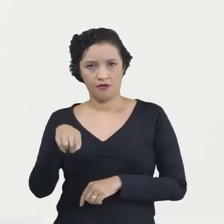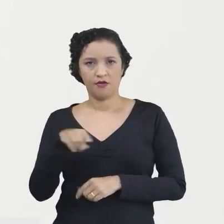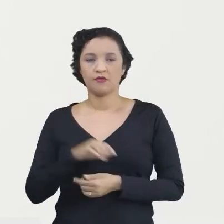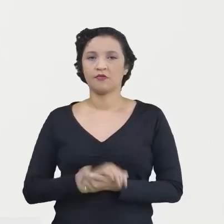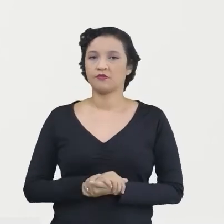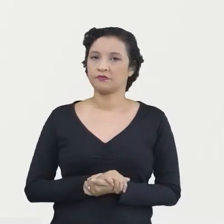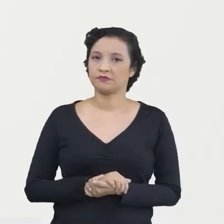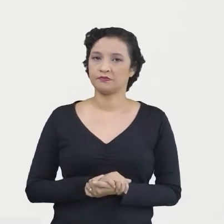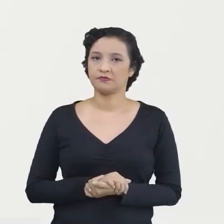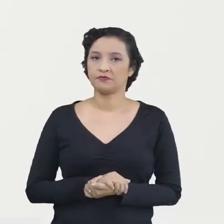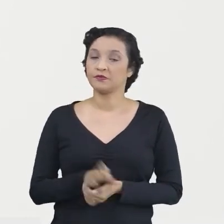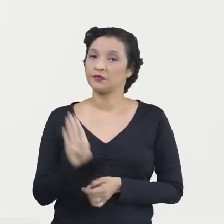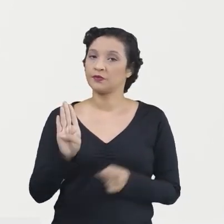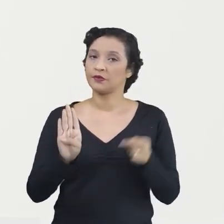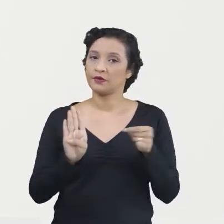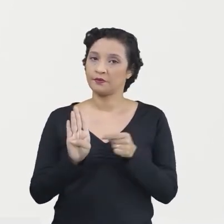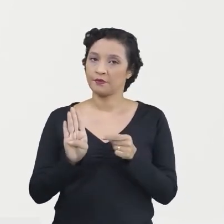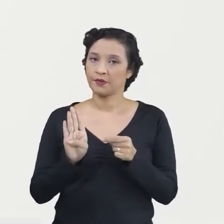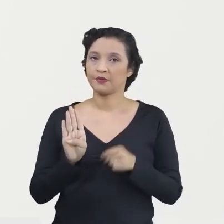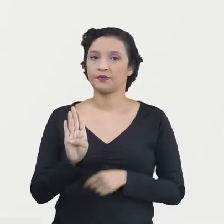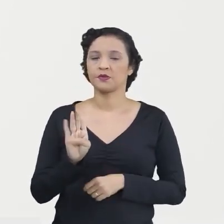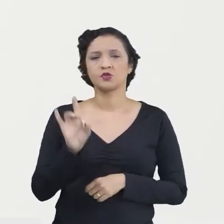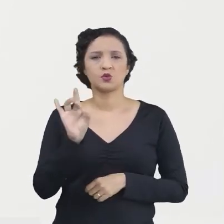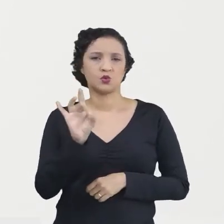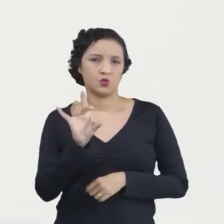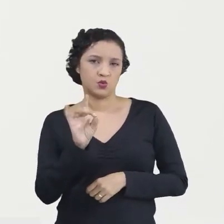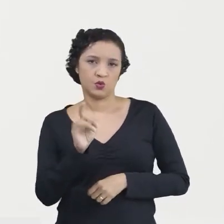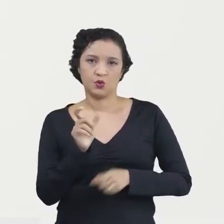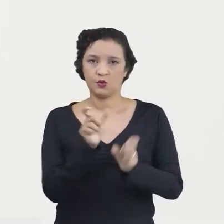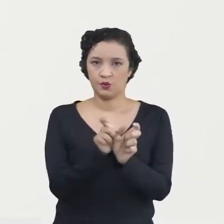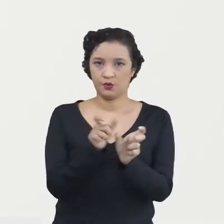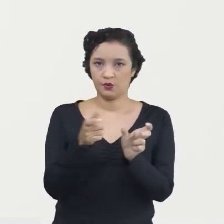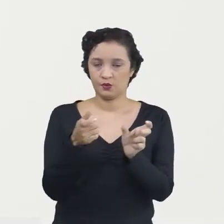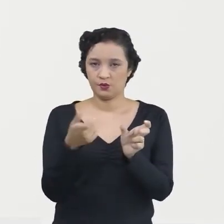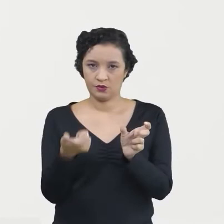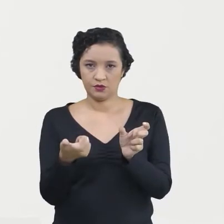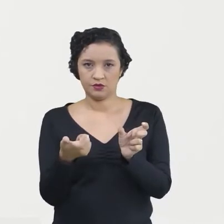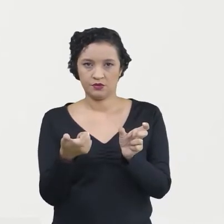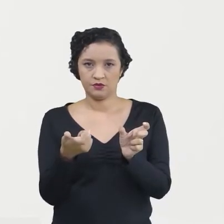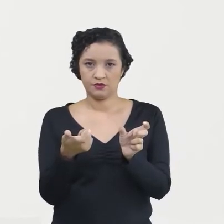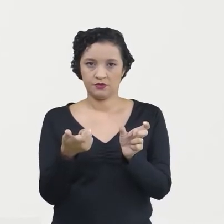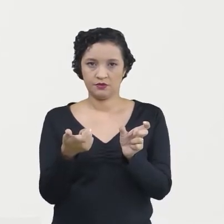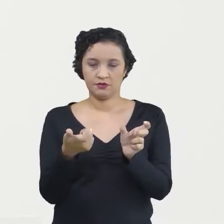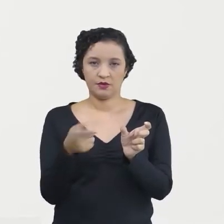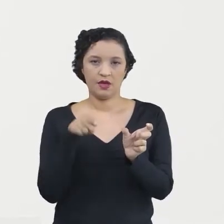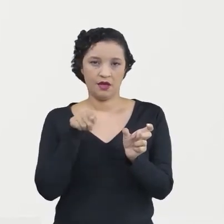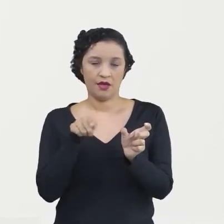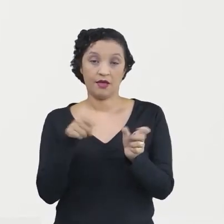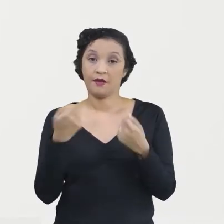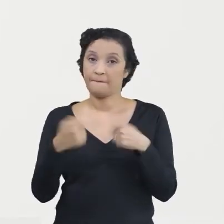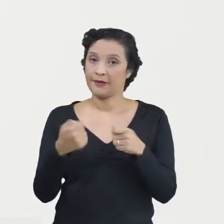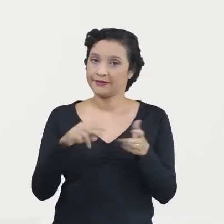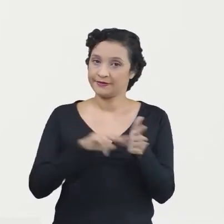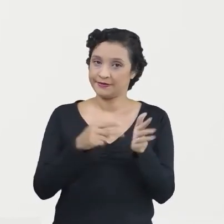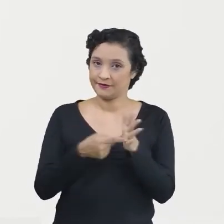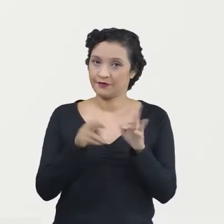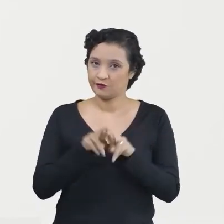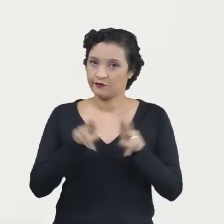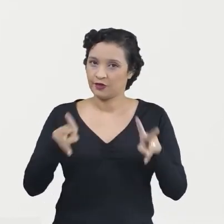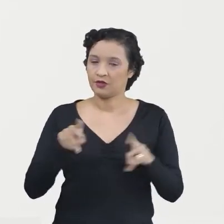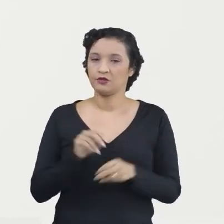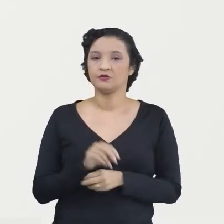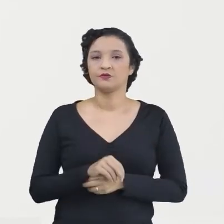sei. Letra B, somente a linguagem conotativa. Aquela que eu tenho que fazer interpretações. Letra C,